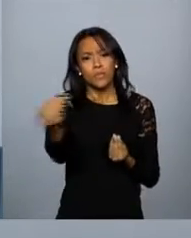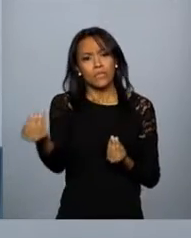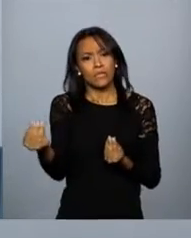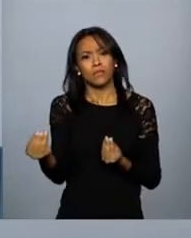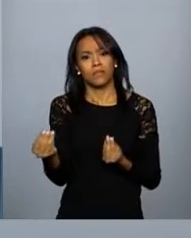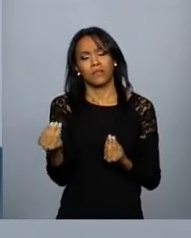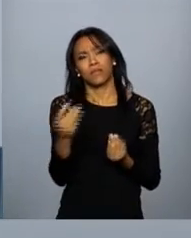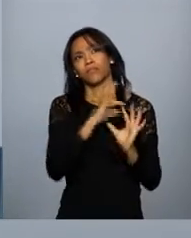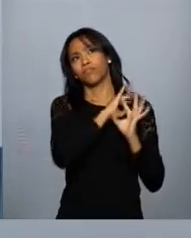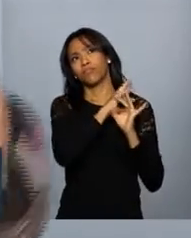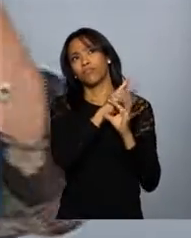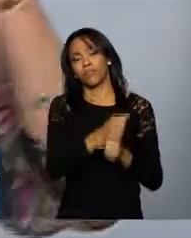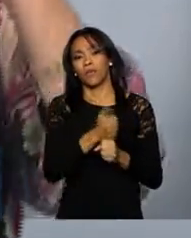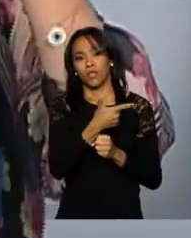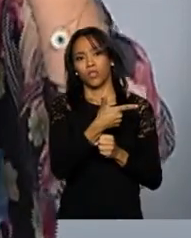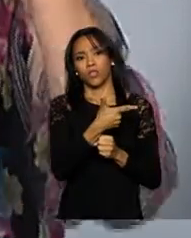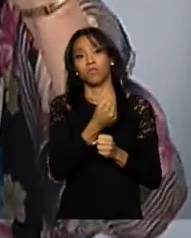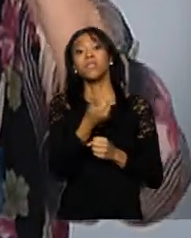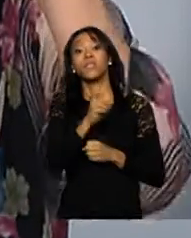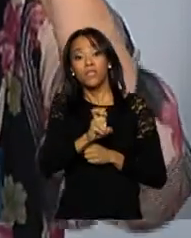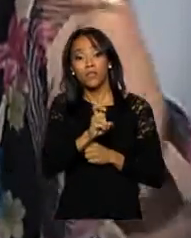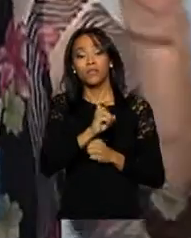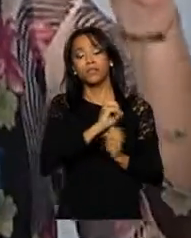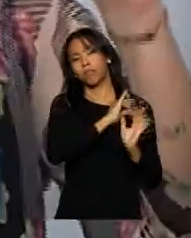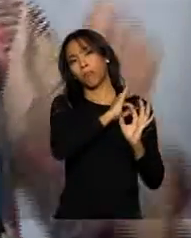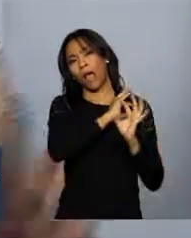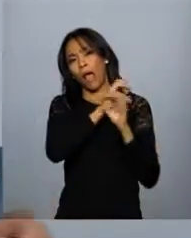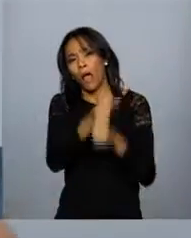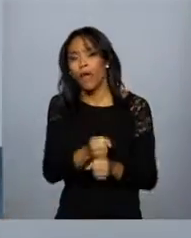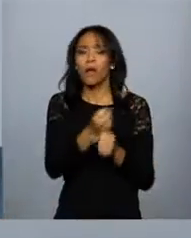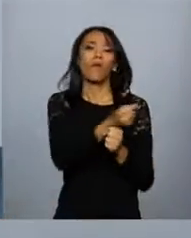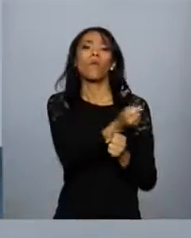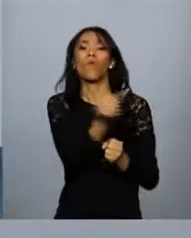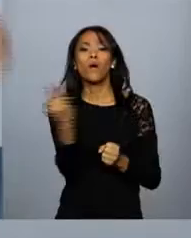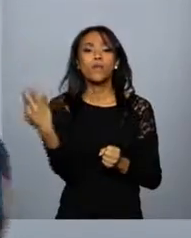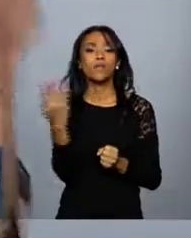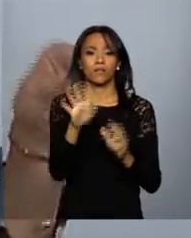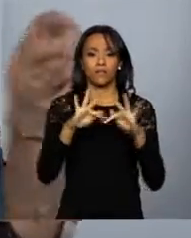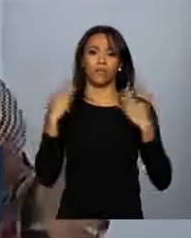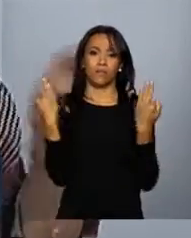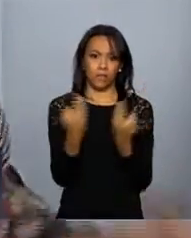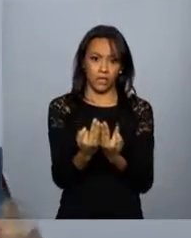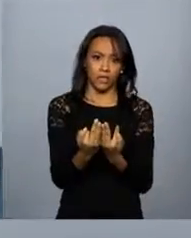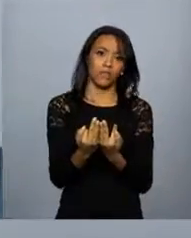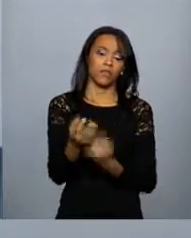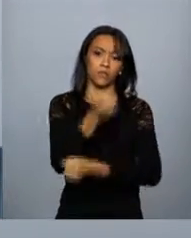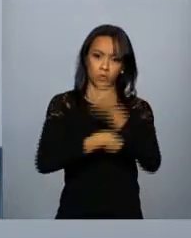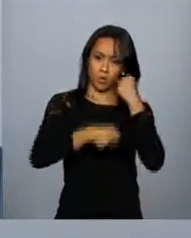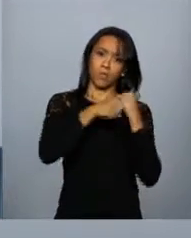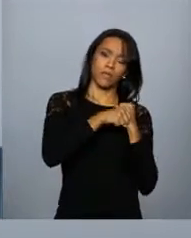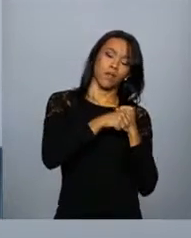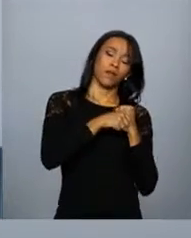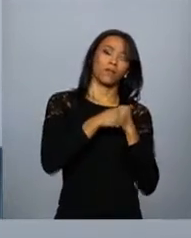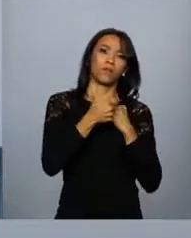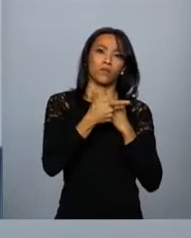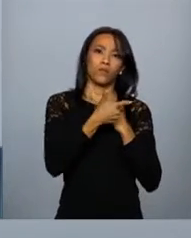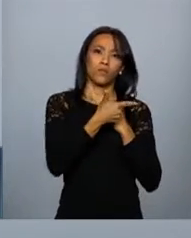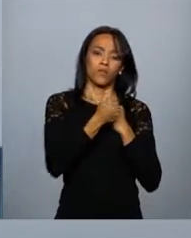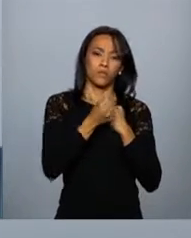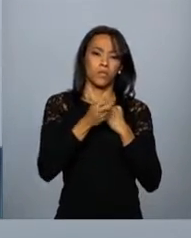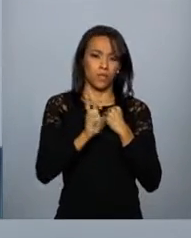em 2015, quantas famílias por dia tinham no ano passado, de